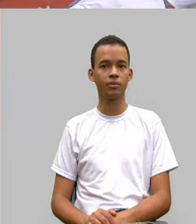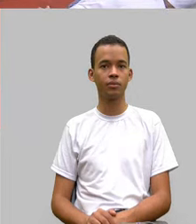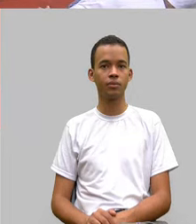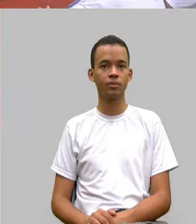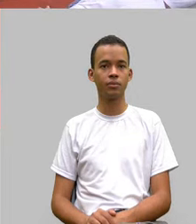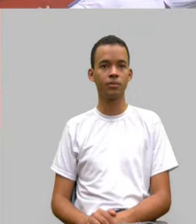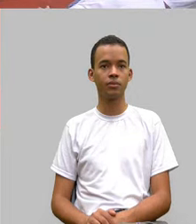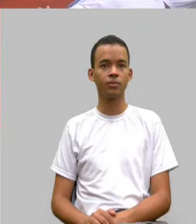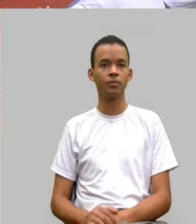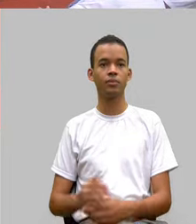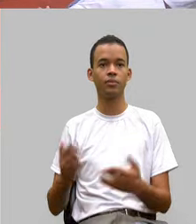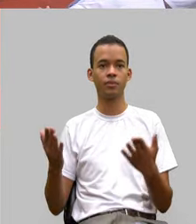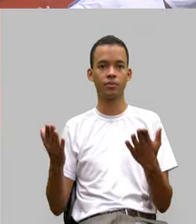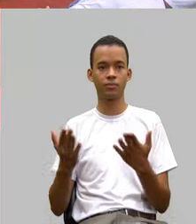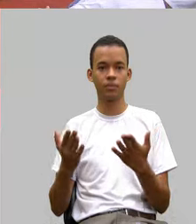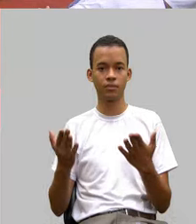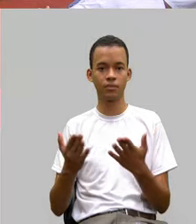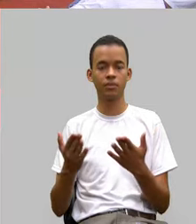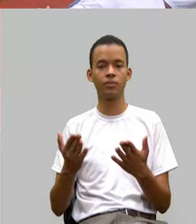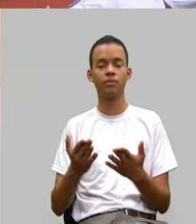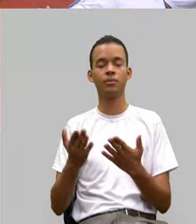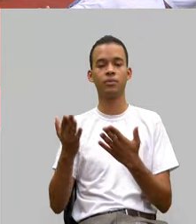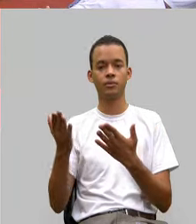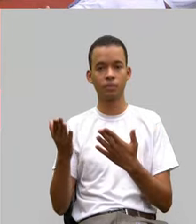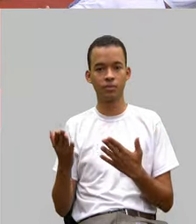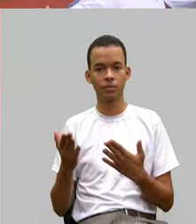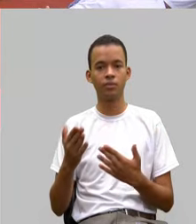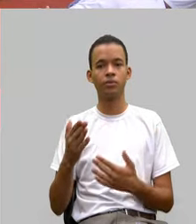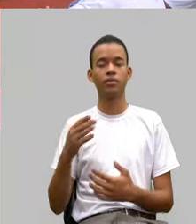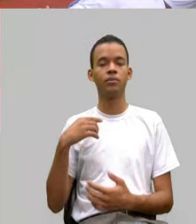passamos a palavra para a deputada Beatriz